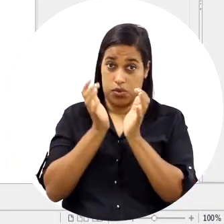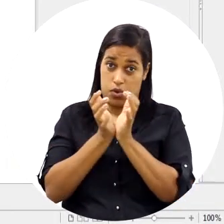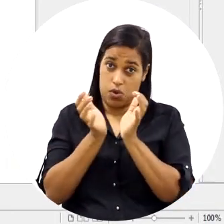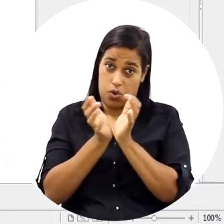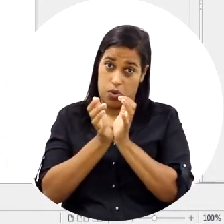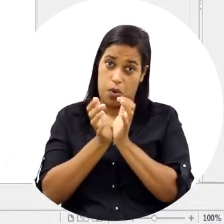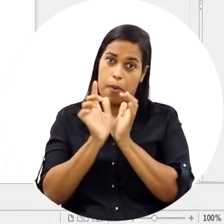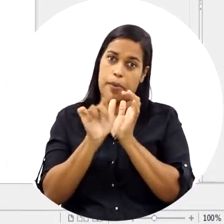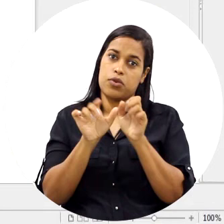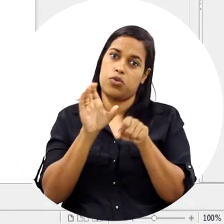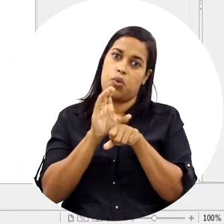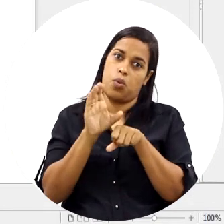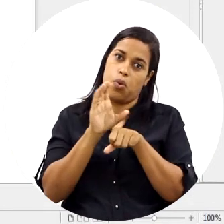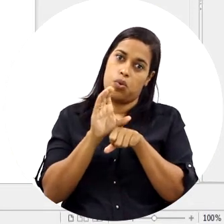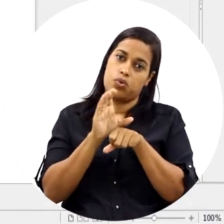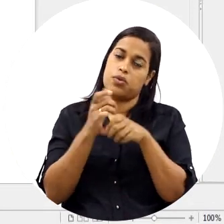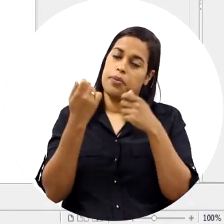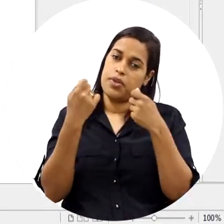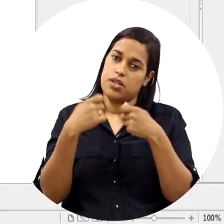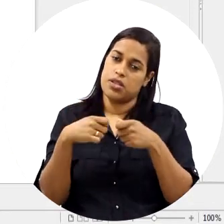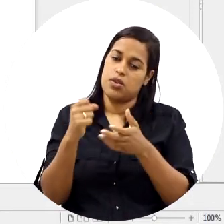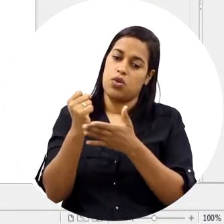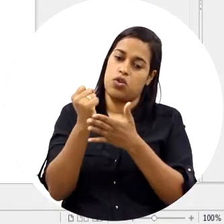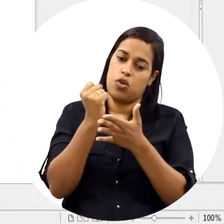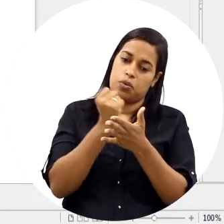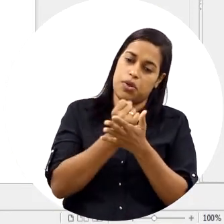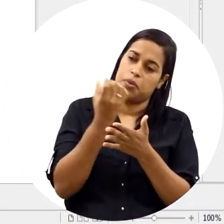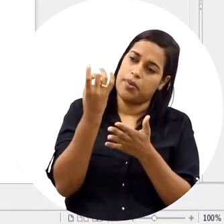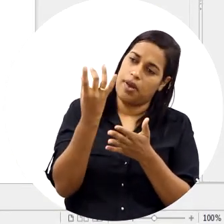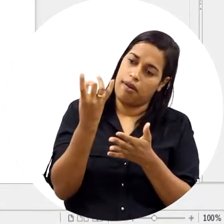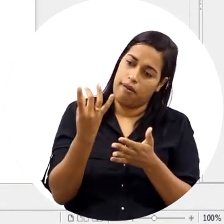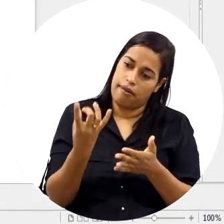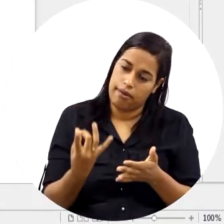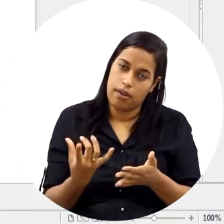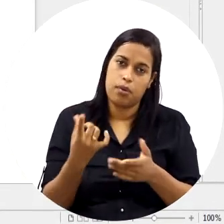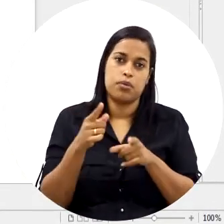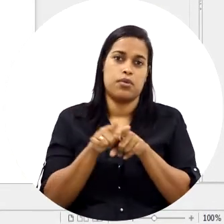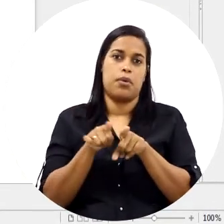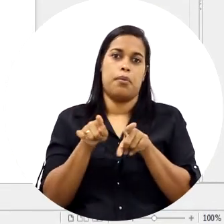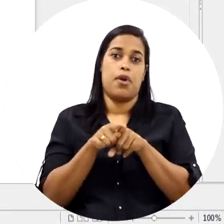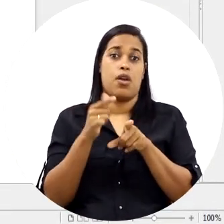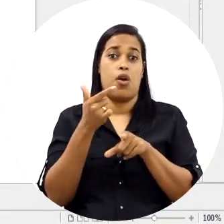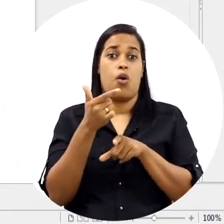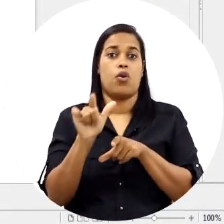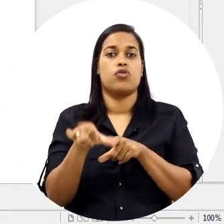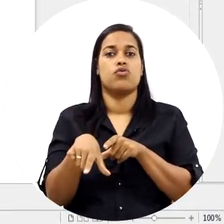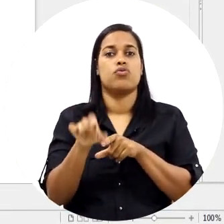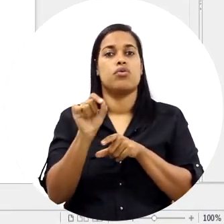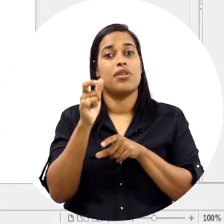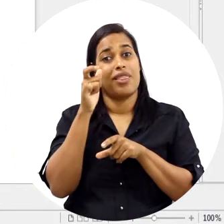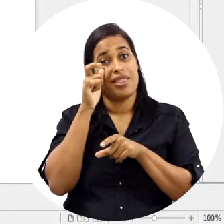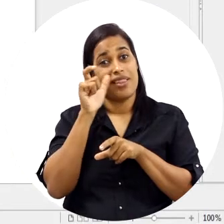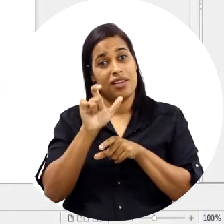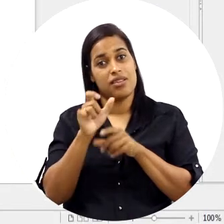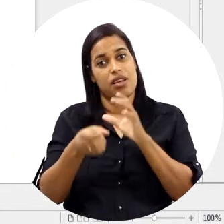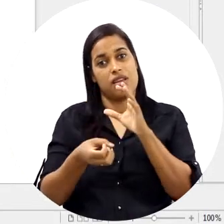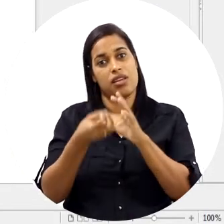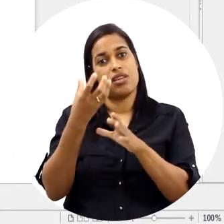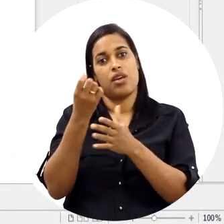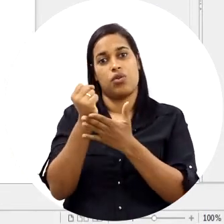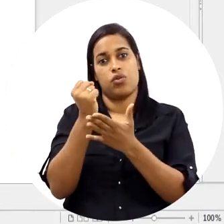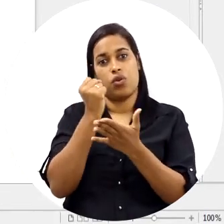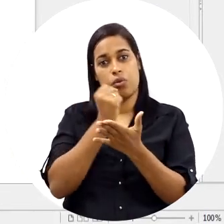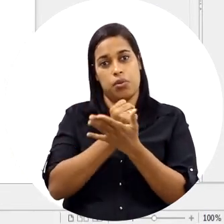participaram de um curso. Então, você vai ter que fazer um documento para cada um deles. Então, isso é uma opção. E outra opção mais interessante é você criar um